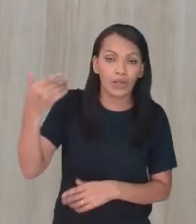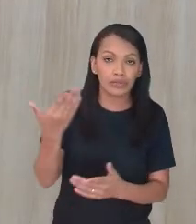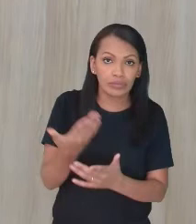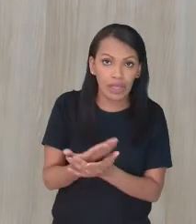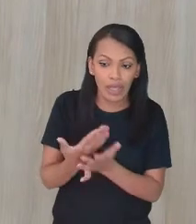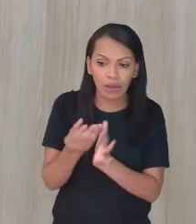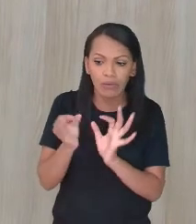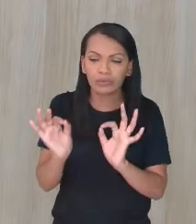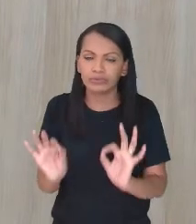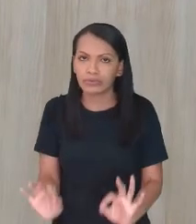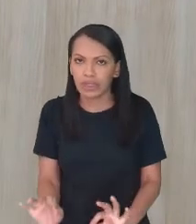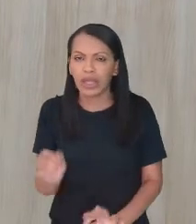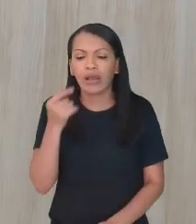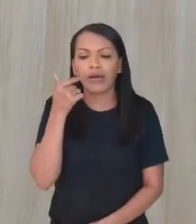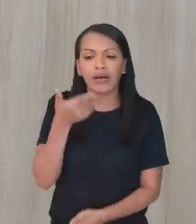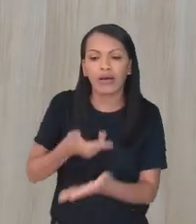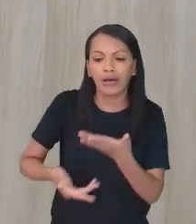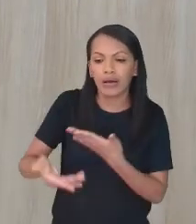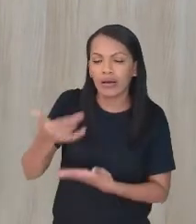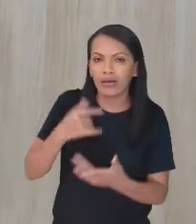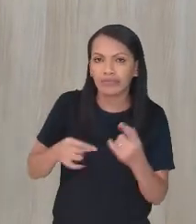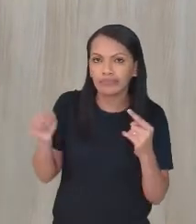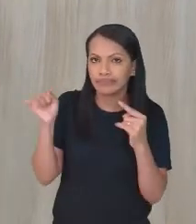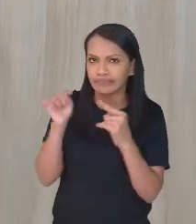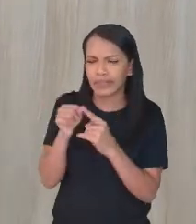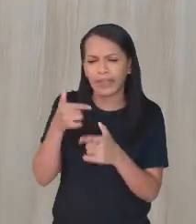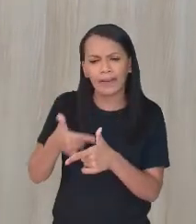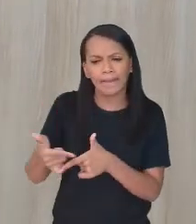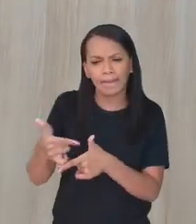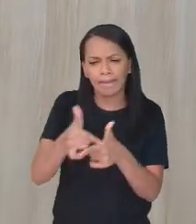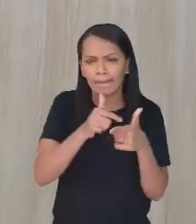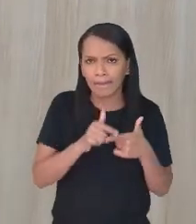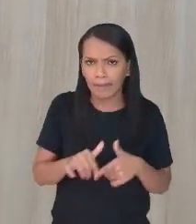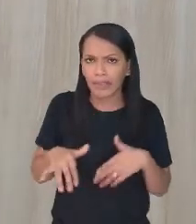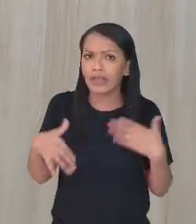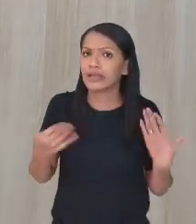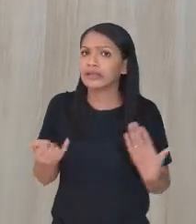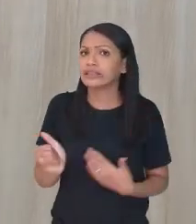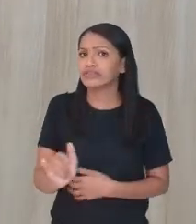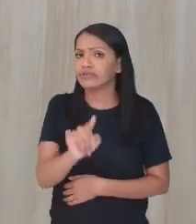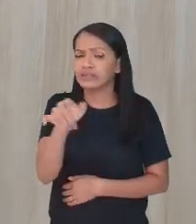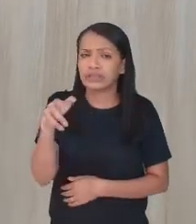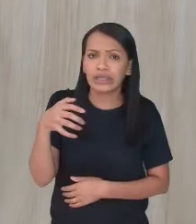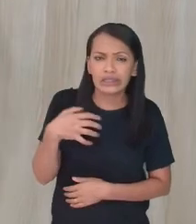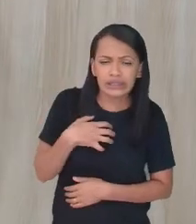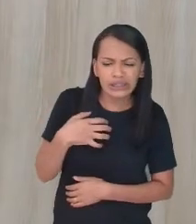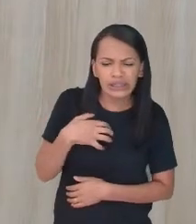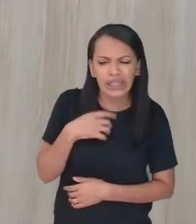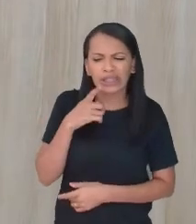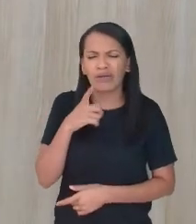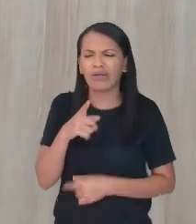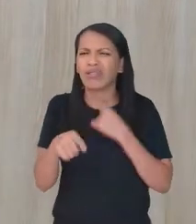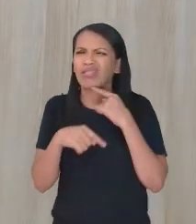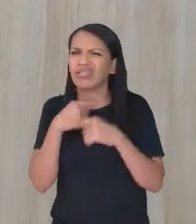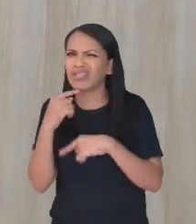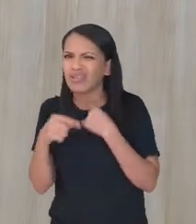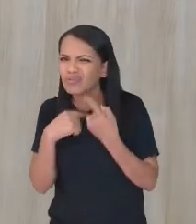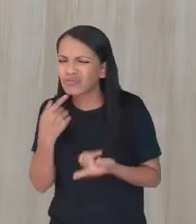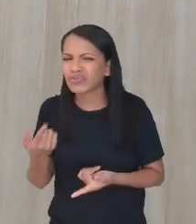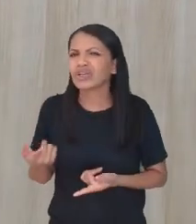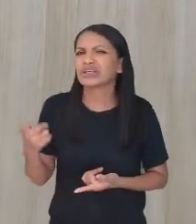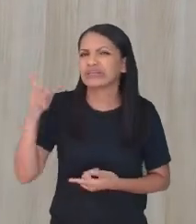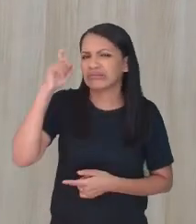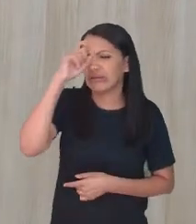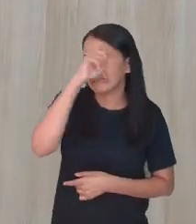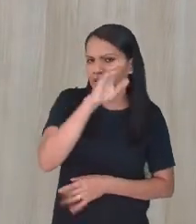certo? Relacionando aí com a solução de problemas. Então, se você sentiu um pouco de dificuldade, dá uma revisada quando